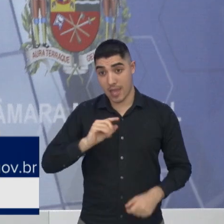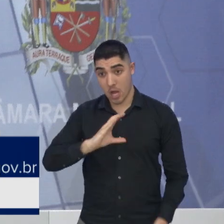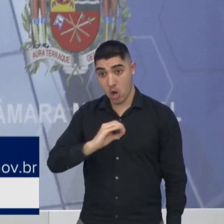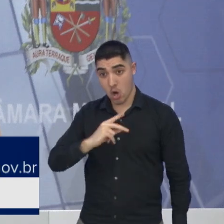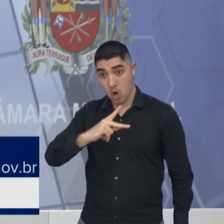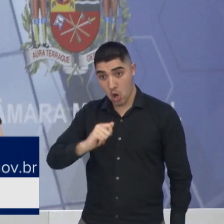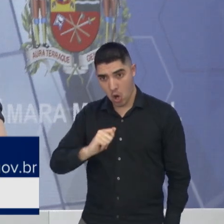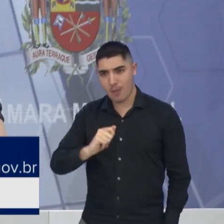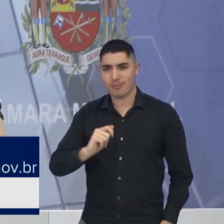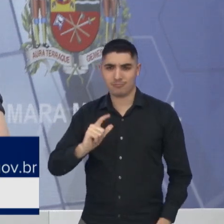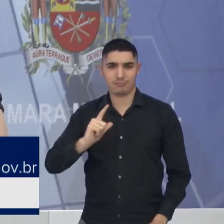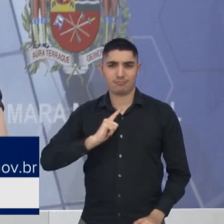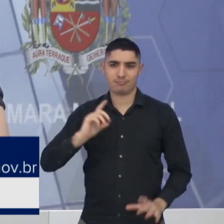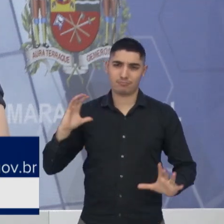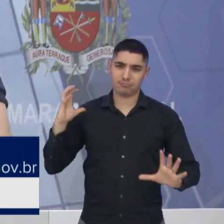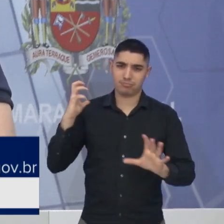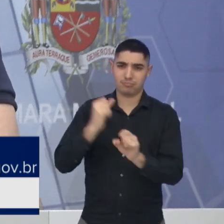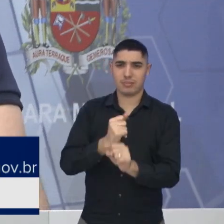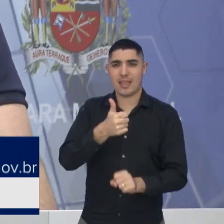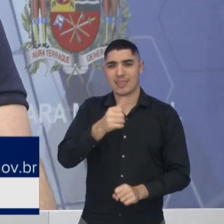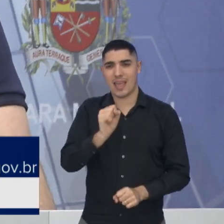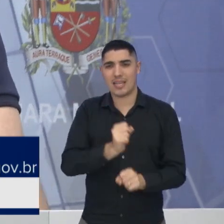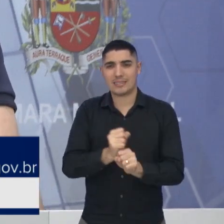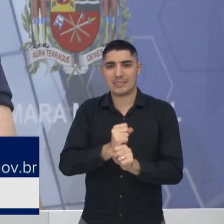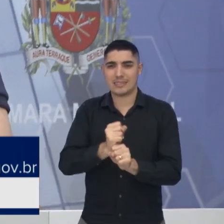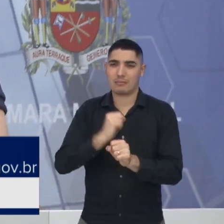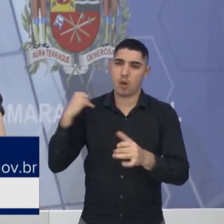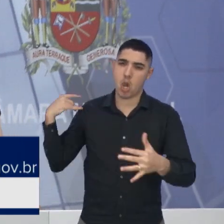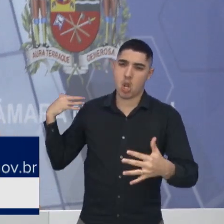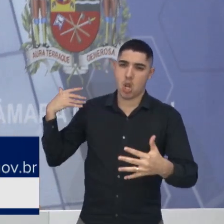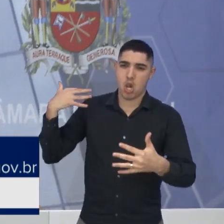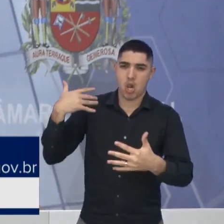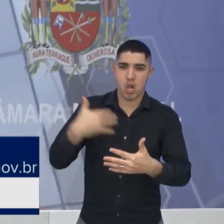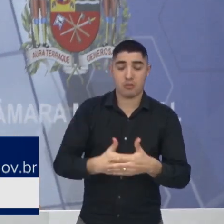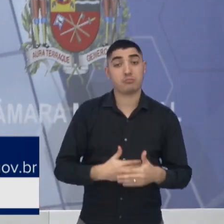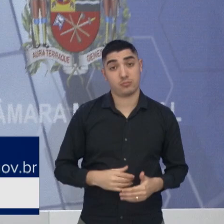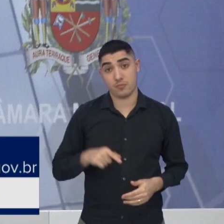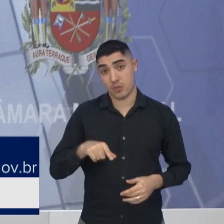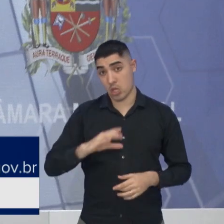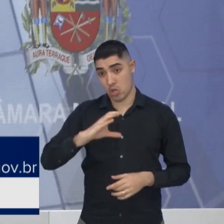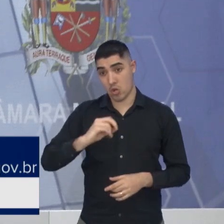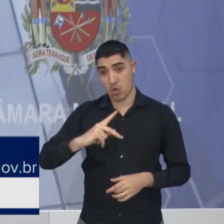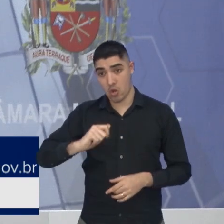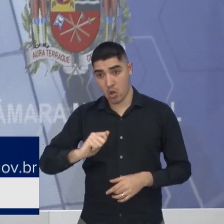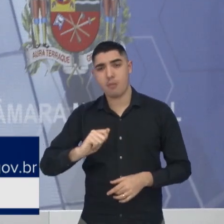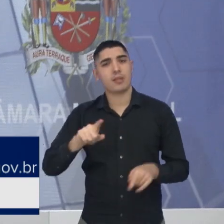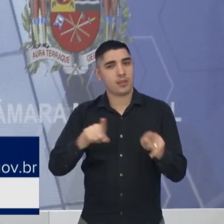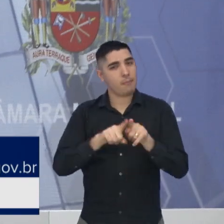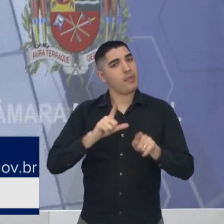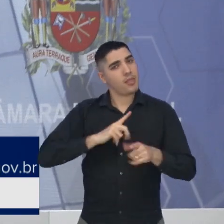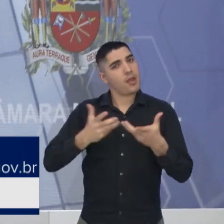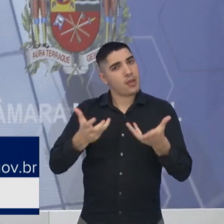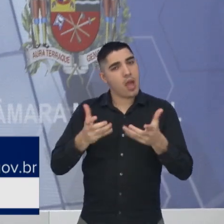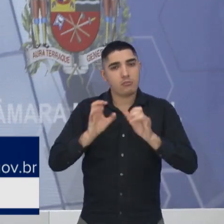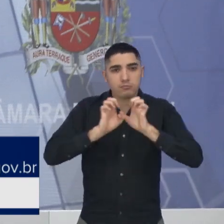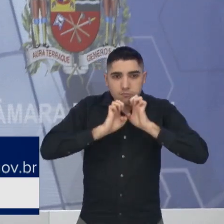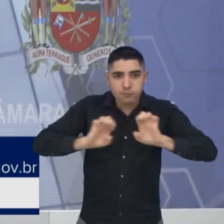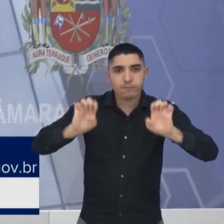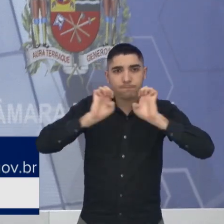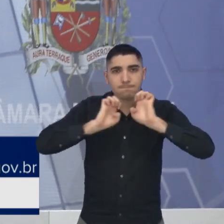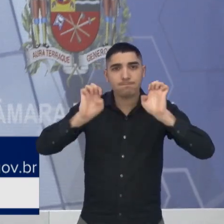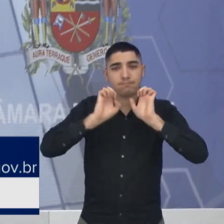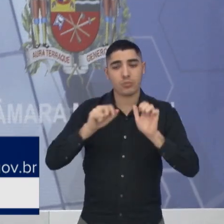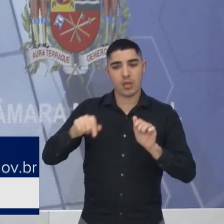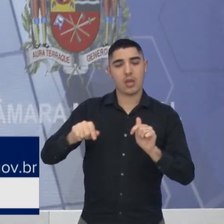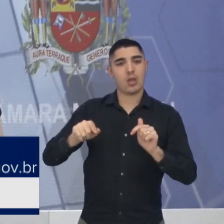realizada há mais de 10 anos, é uma Copa muito específica, né, onde se trabalha também o evangelismo através do futebol,